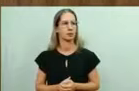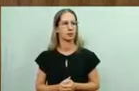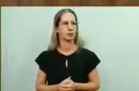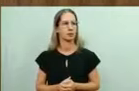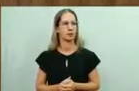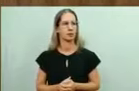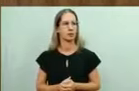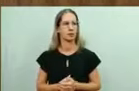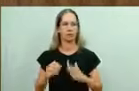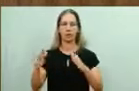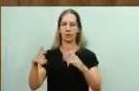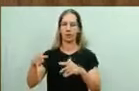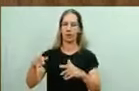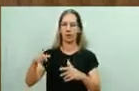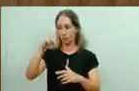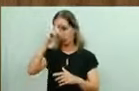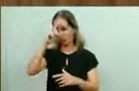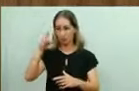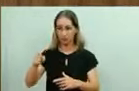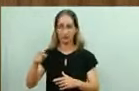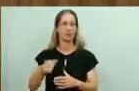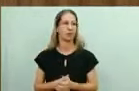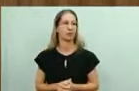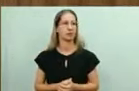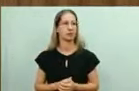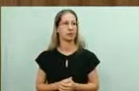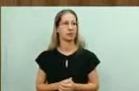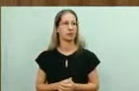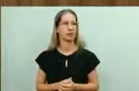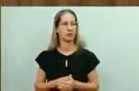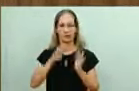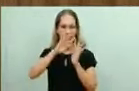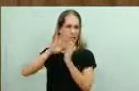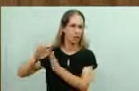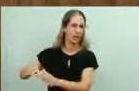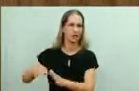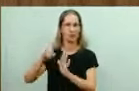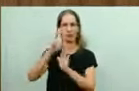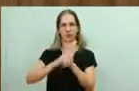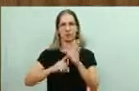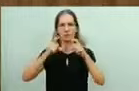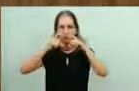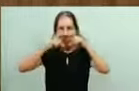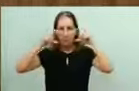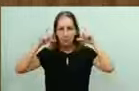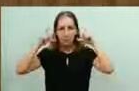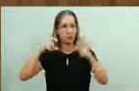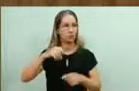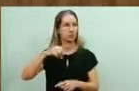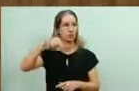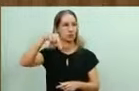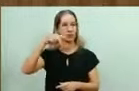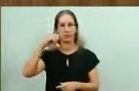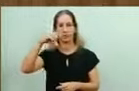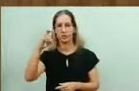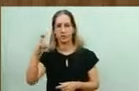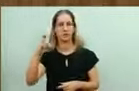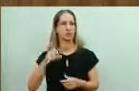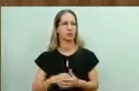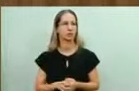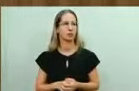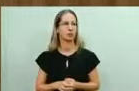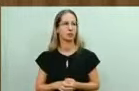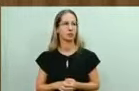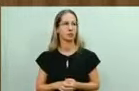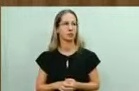ficou dentro de um hospital sucateado, tendo negado o direito de uma máscara N95.